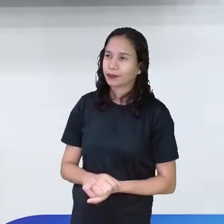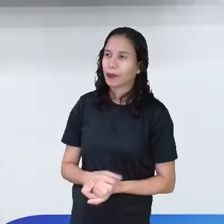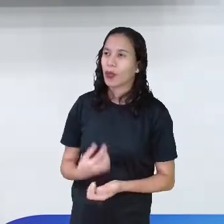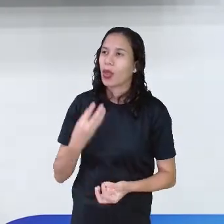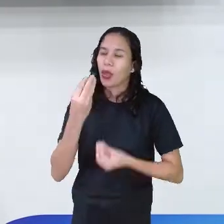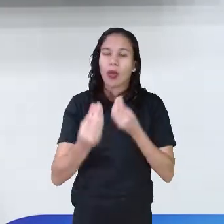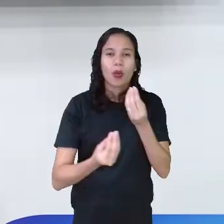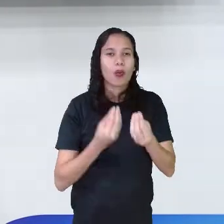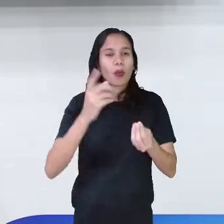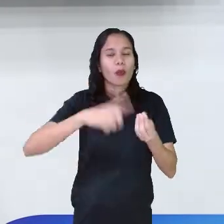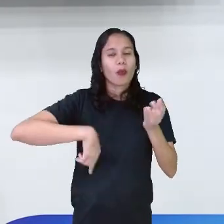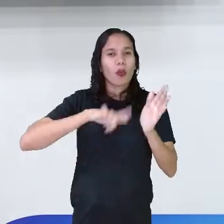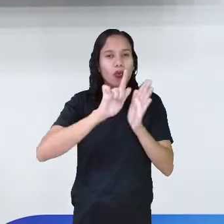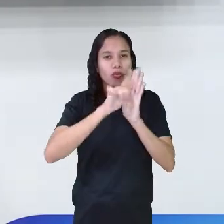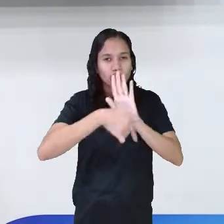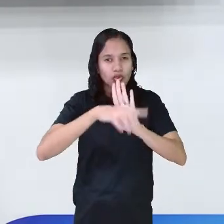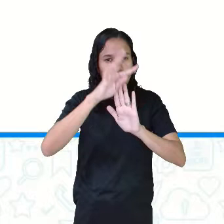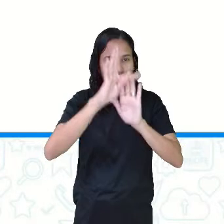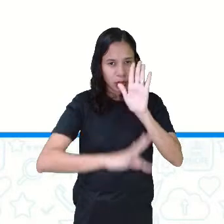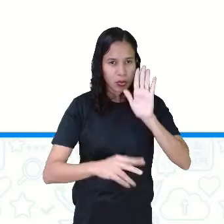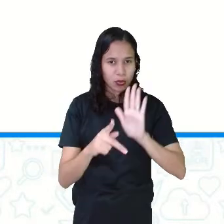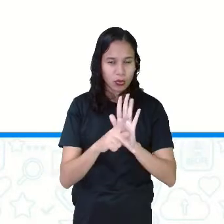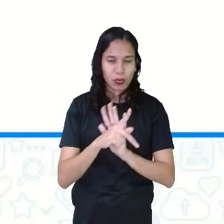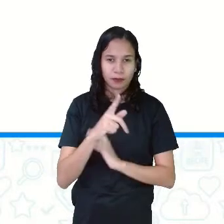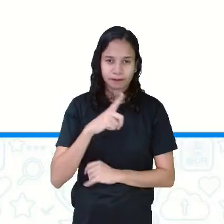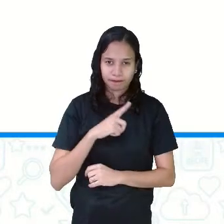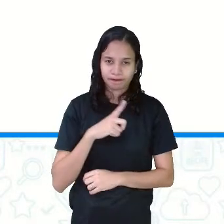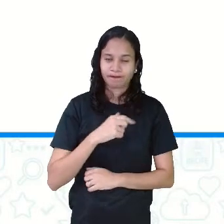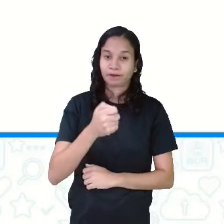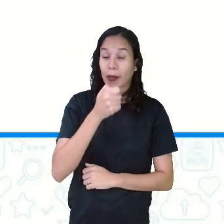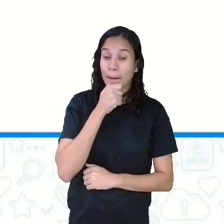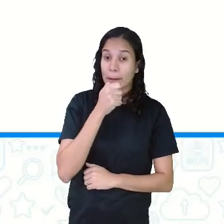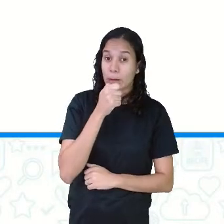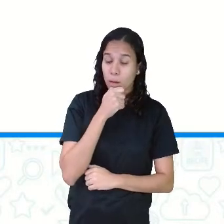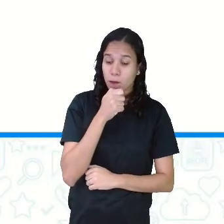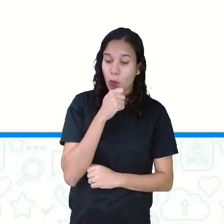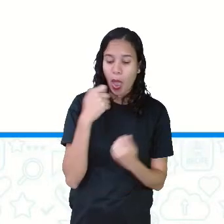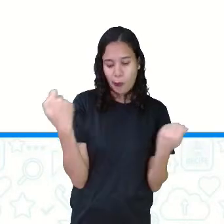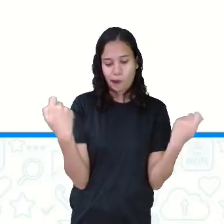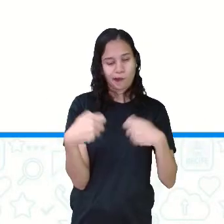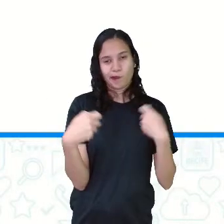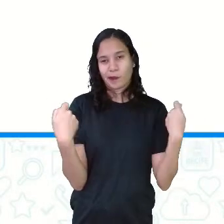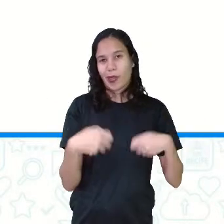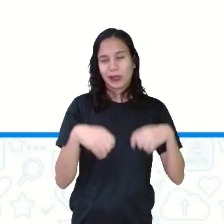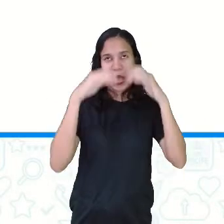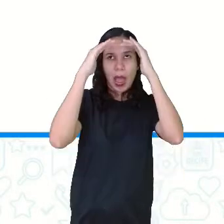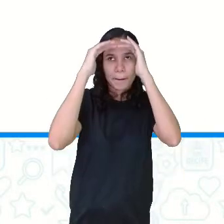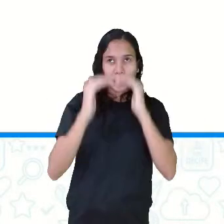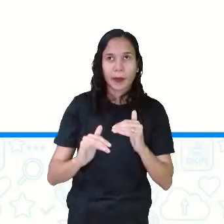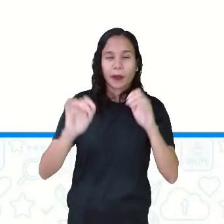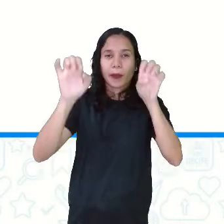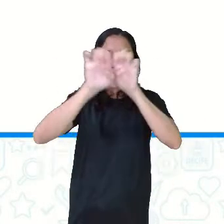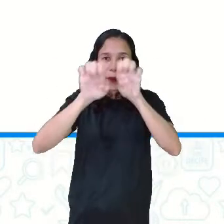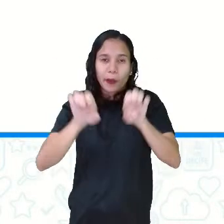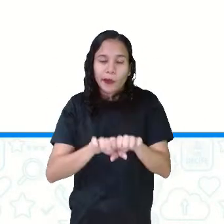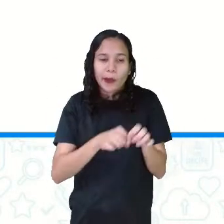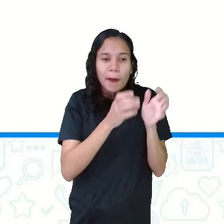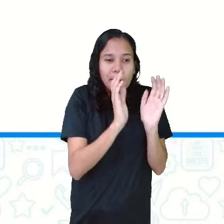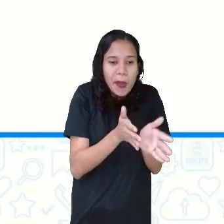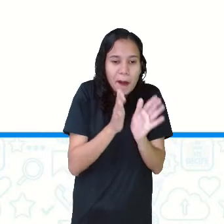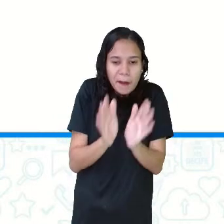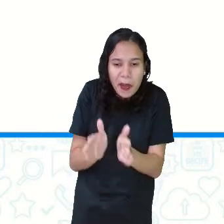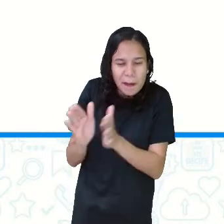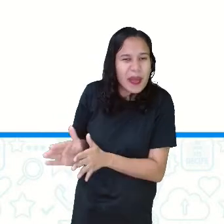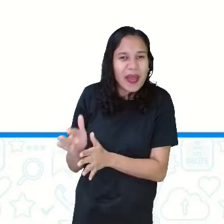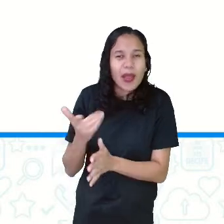se trata de um gênero textual jornalístico, a reportagem não precisa obedecer uma estrutura determinada. Não é uma coisa